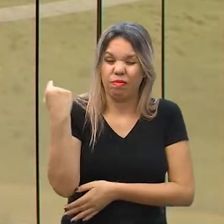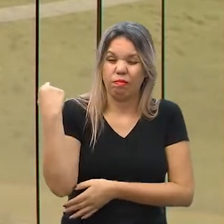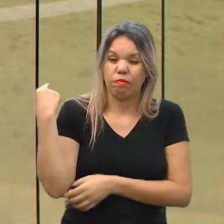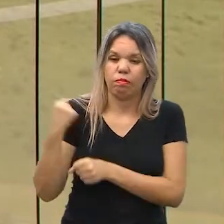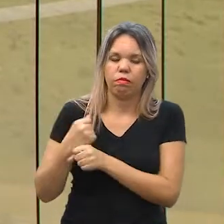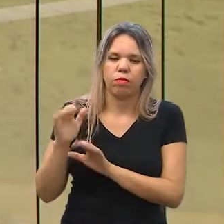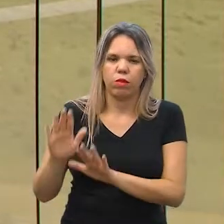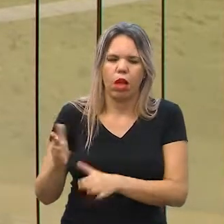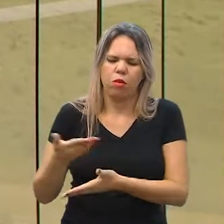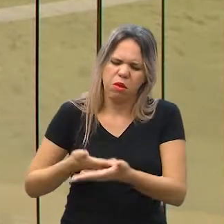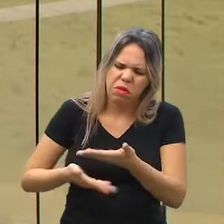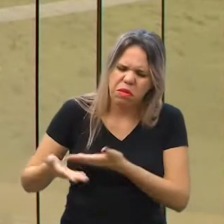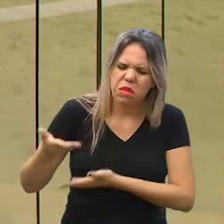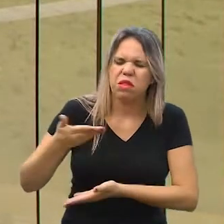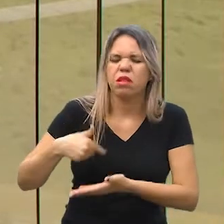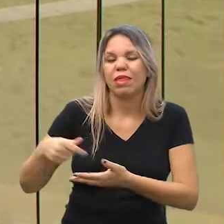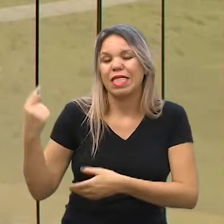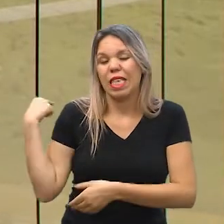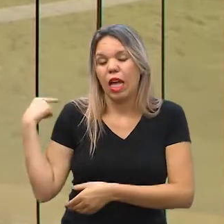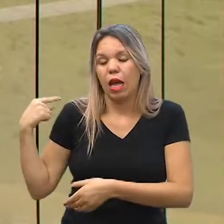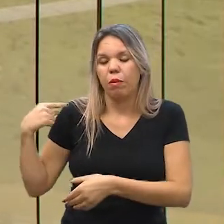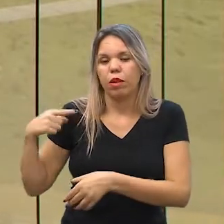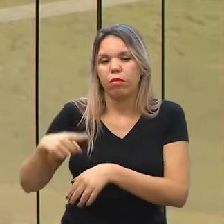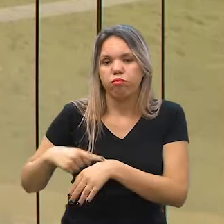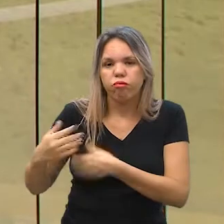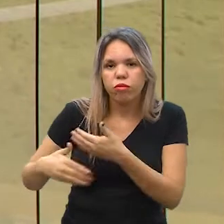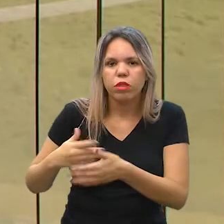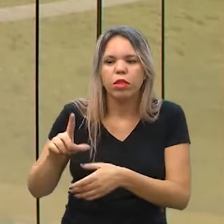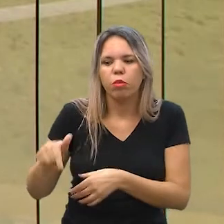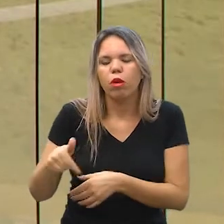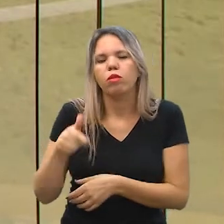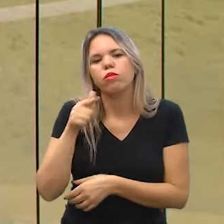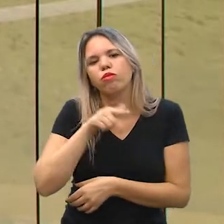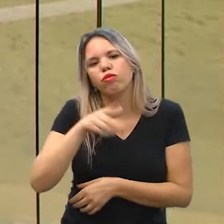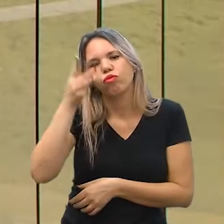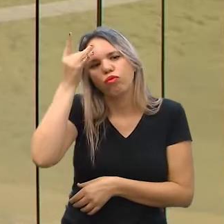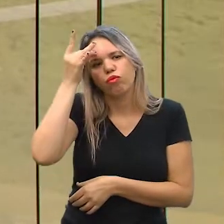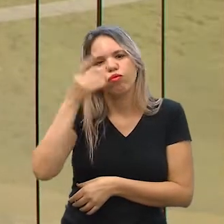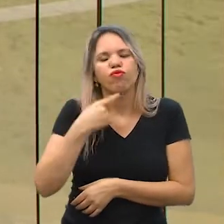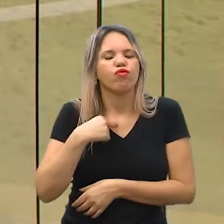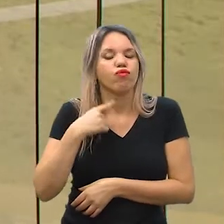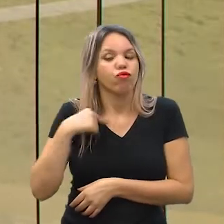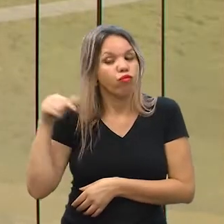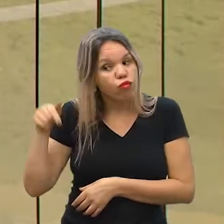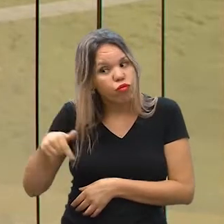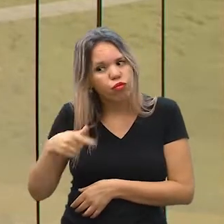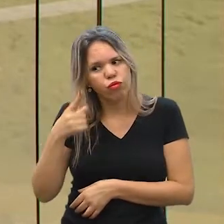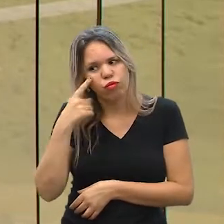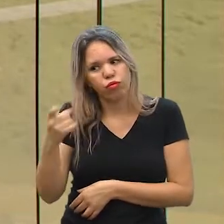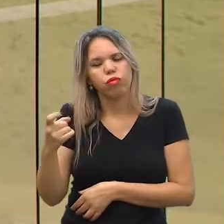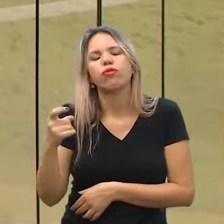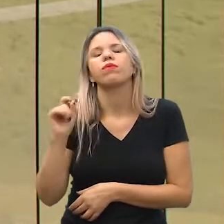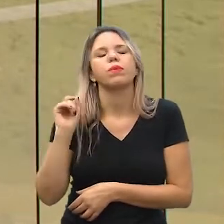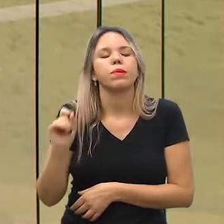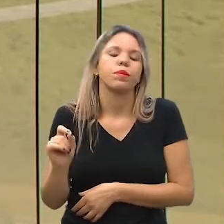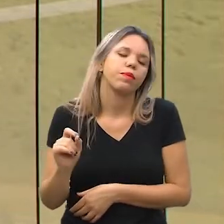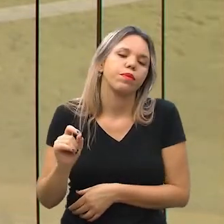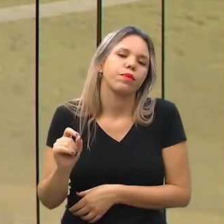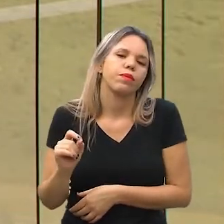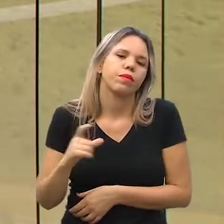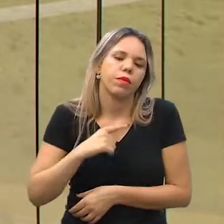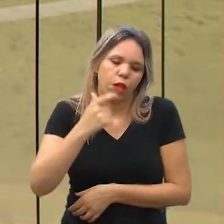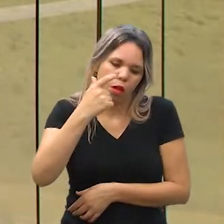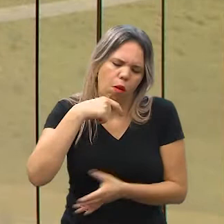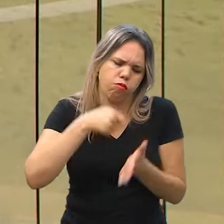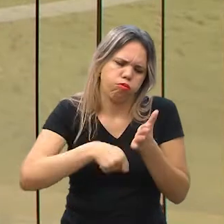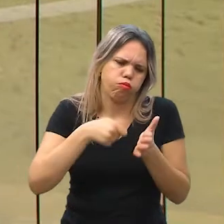perigosa. Convivi com esta época e disso emergiu a vontade, ali mesmo emergiu a vontade de